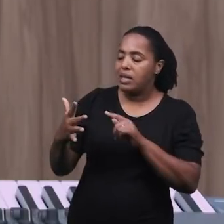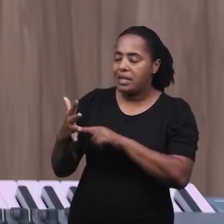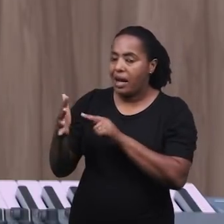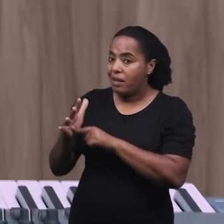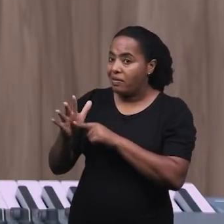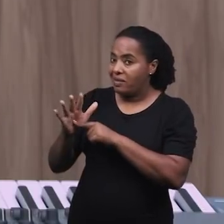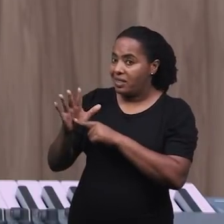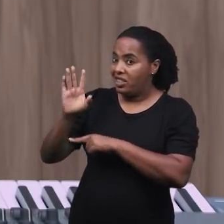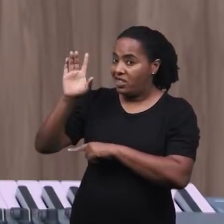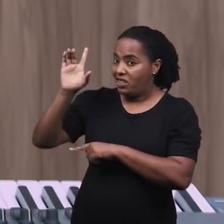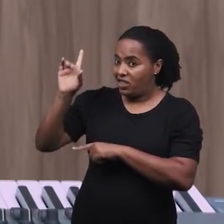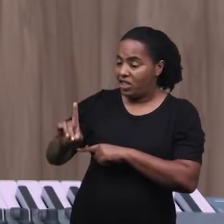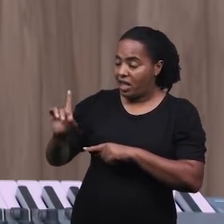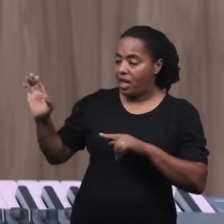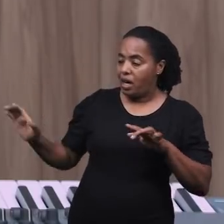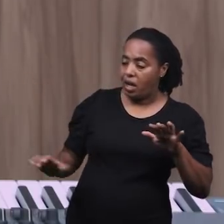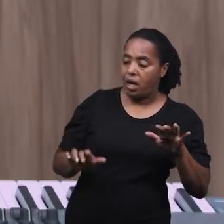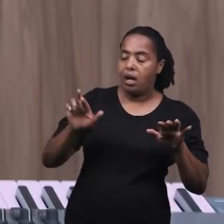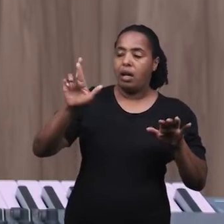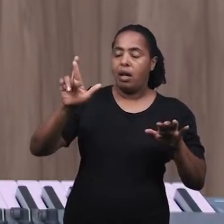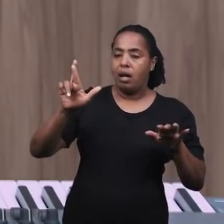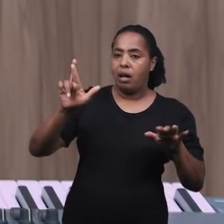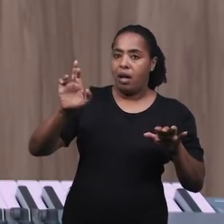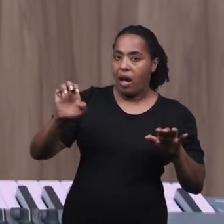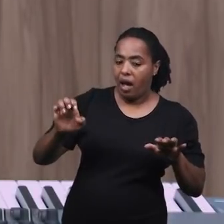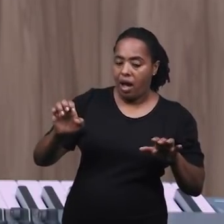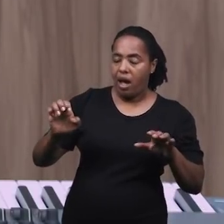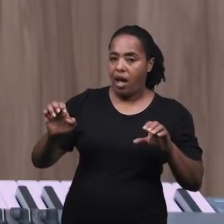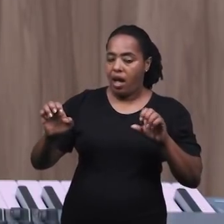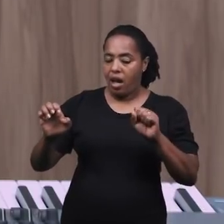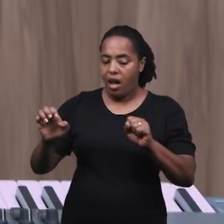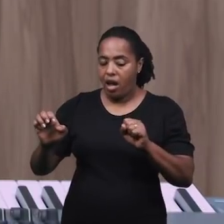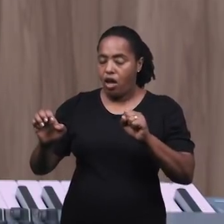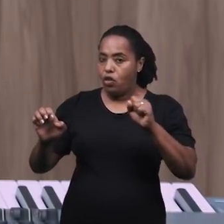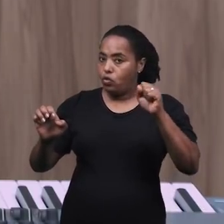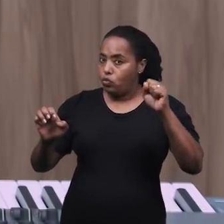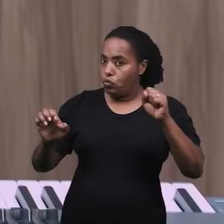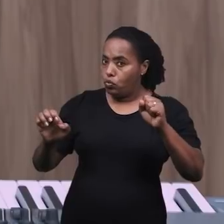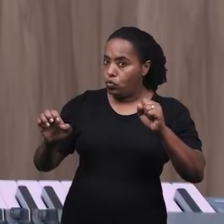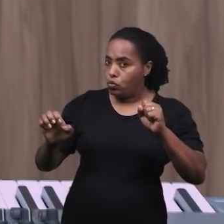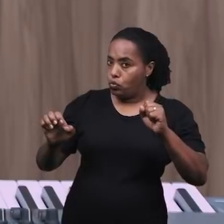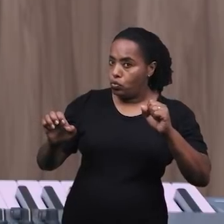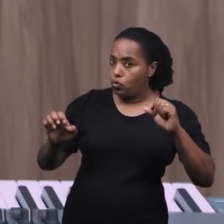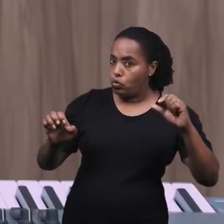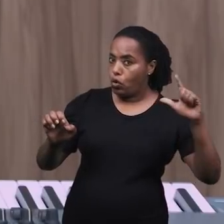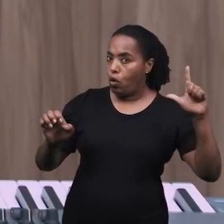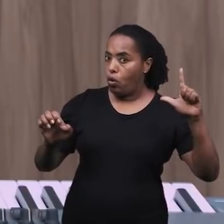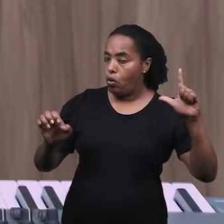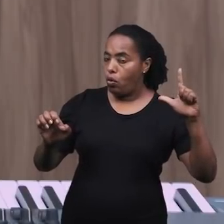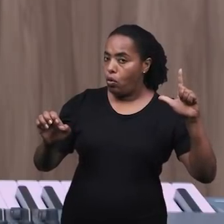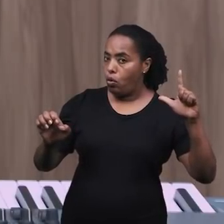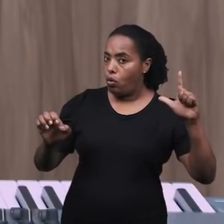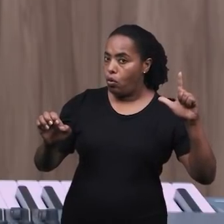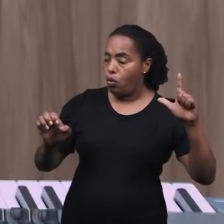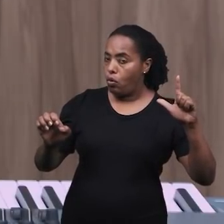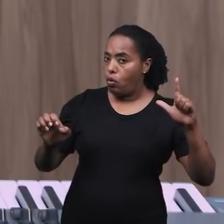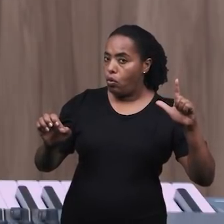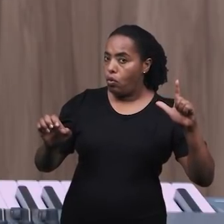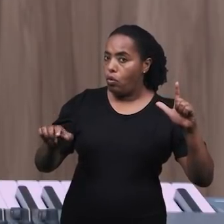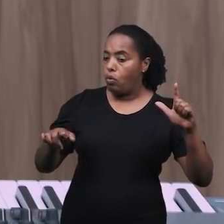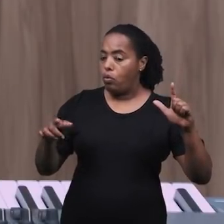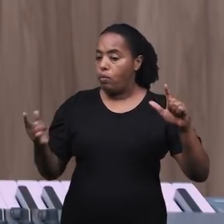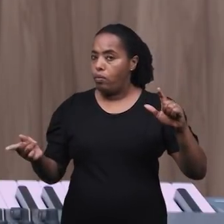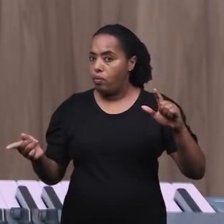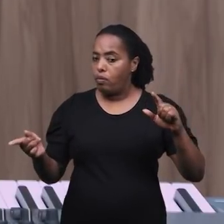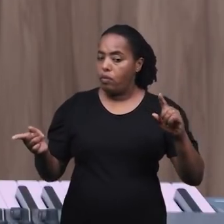aqui, ó. Ó, a gente faz Ré, Sol. Depois vem pro Lá. Depois vem pro